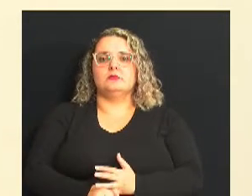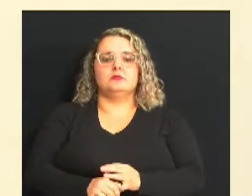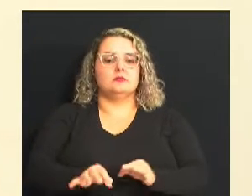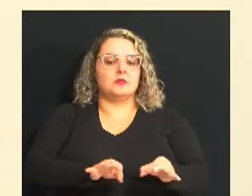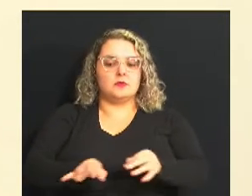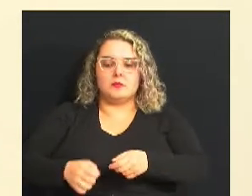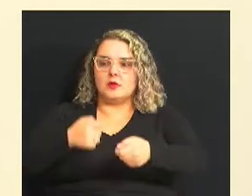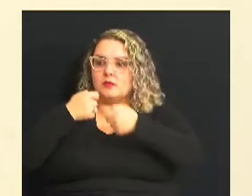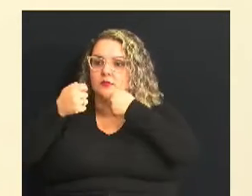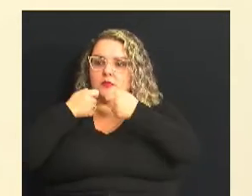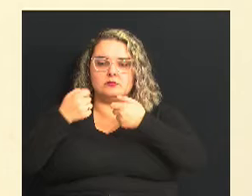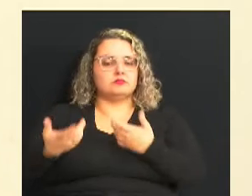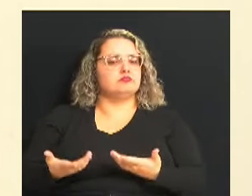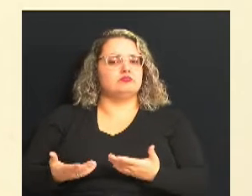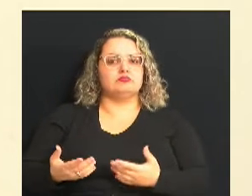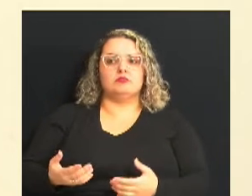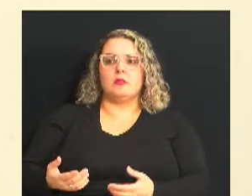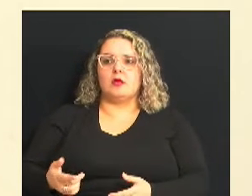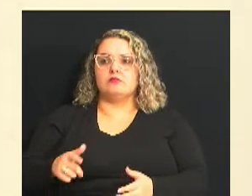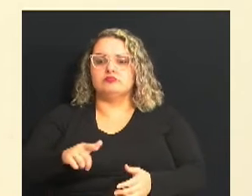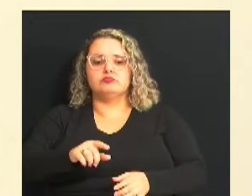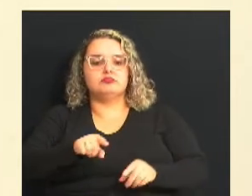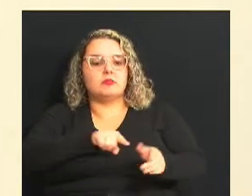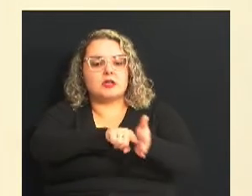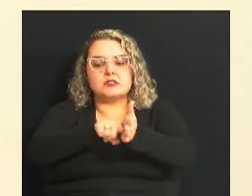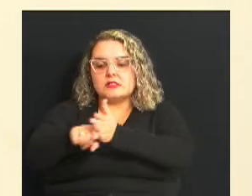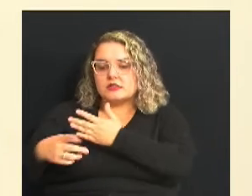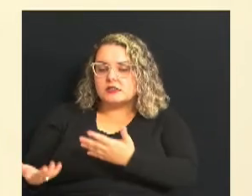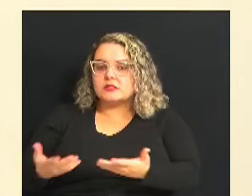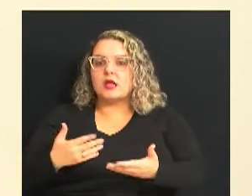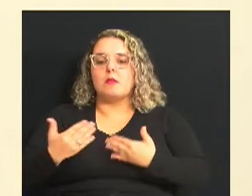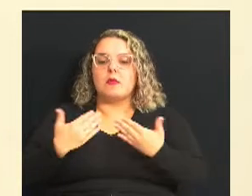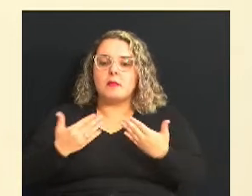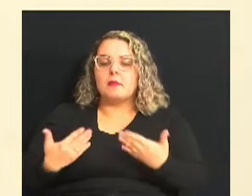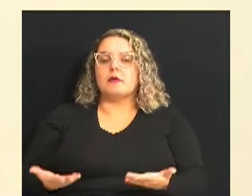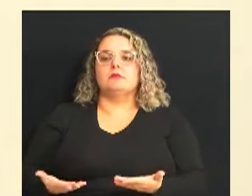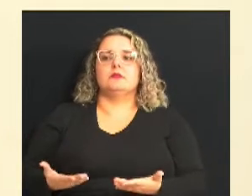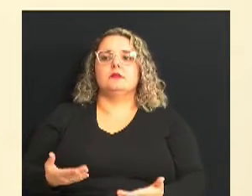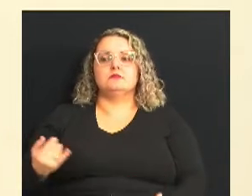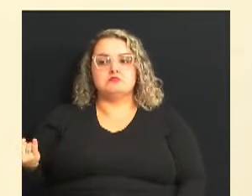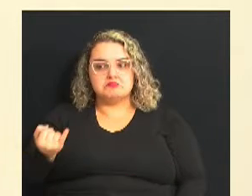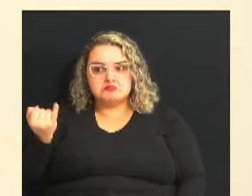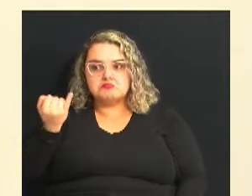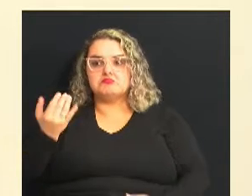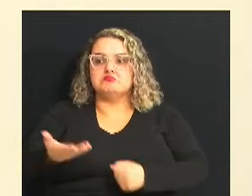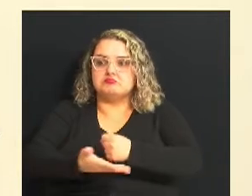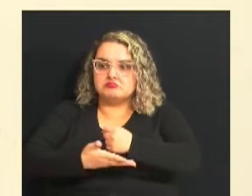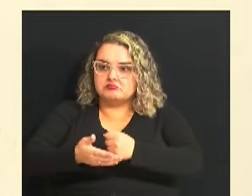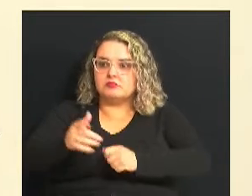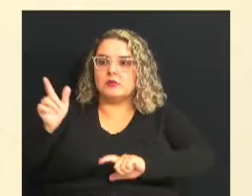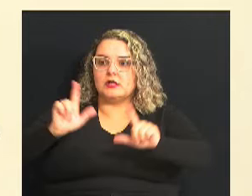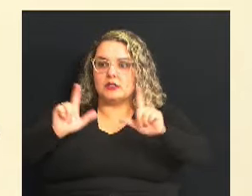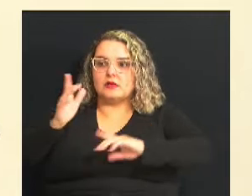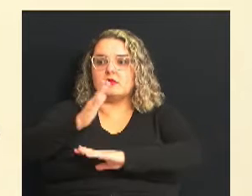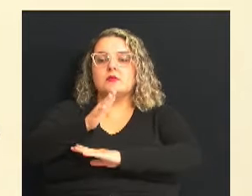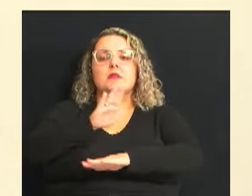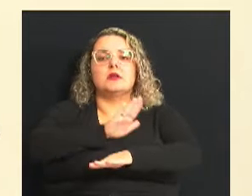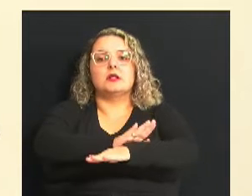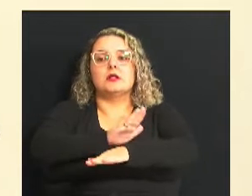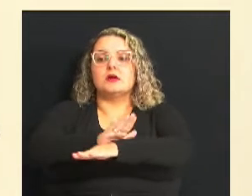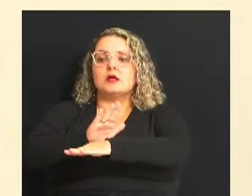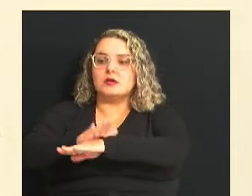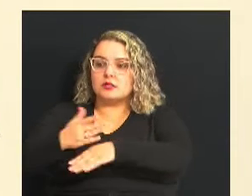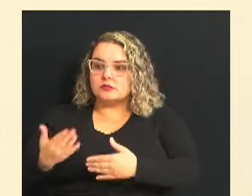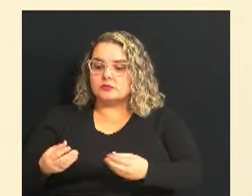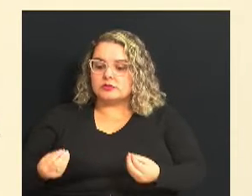reportagens, entrevistas. É um trabalho fundamental que a TV Câmara faz para auxiliar e